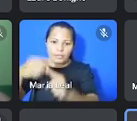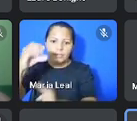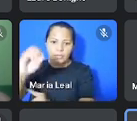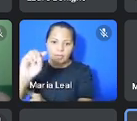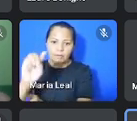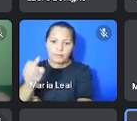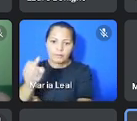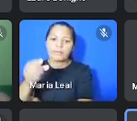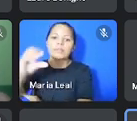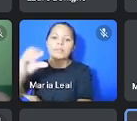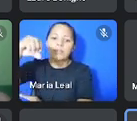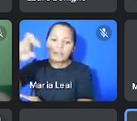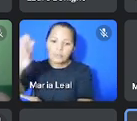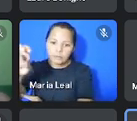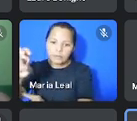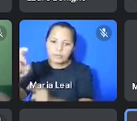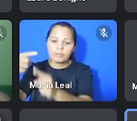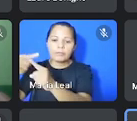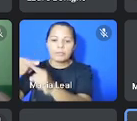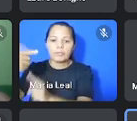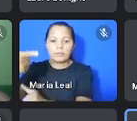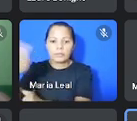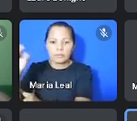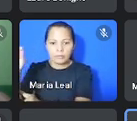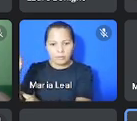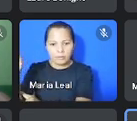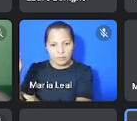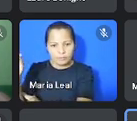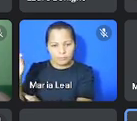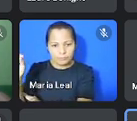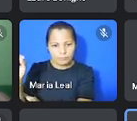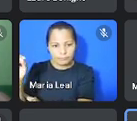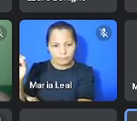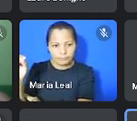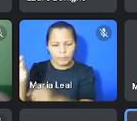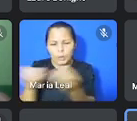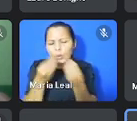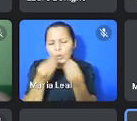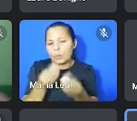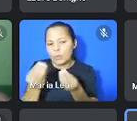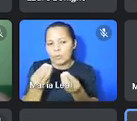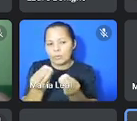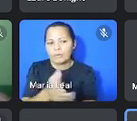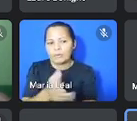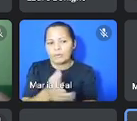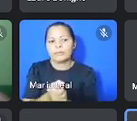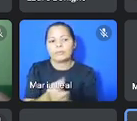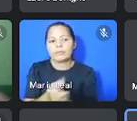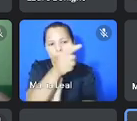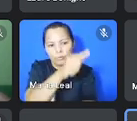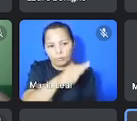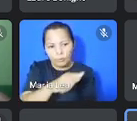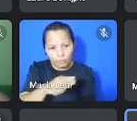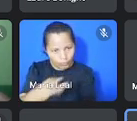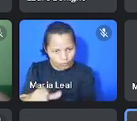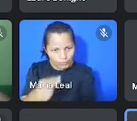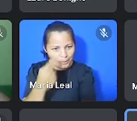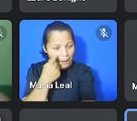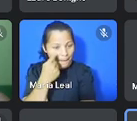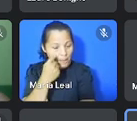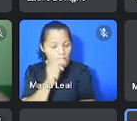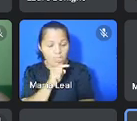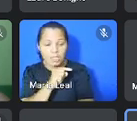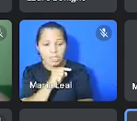0,95 vezes 200. E aí vai ficar como? Ó, de novo, Silvânia, eu